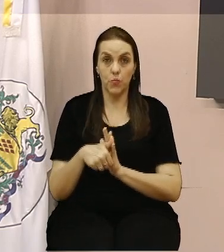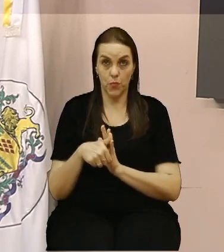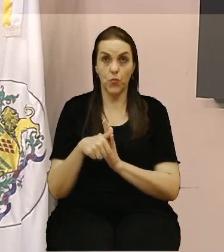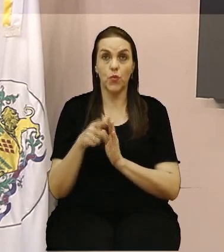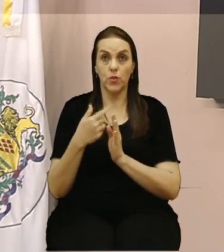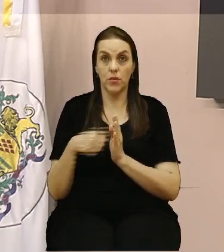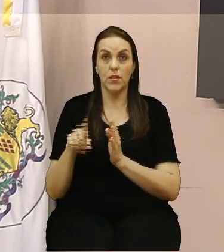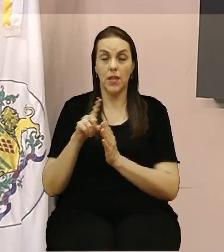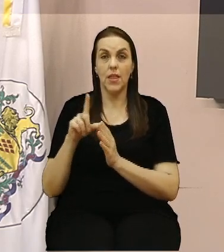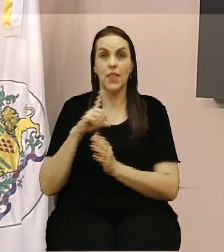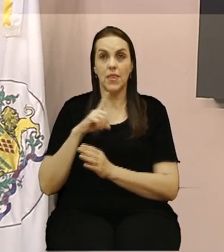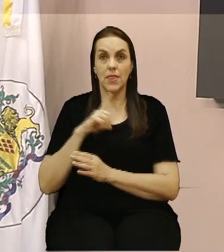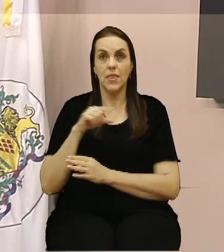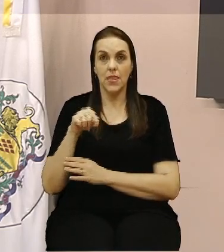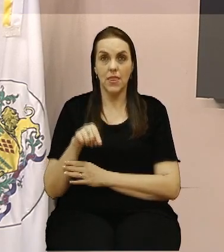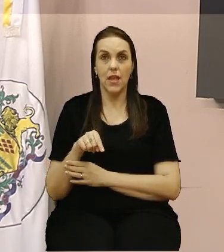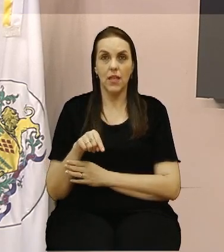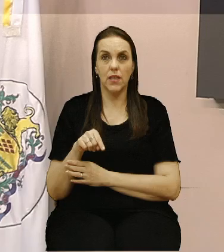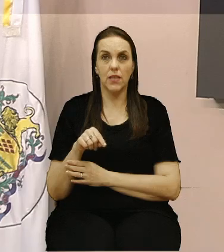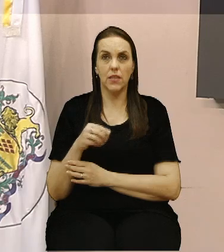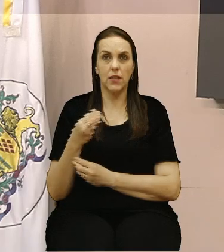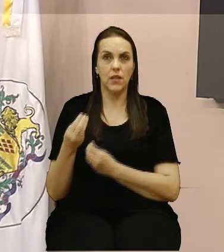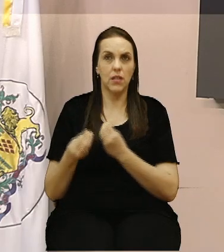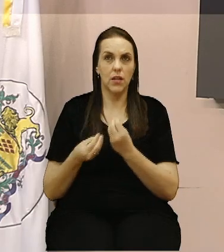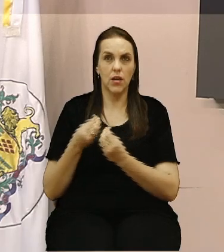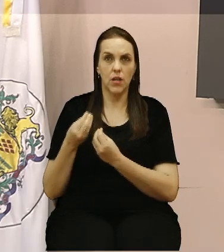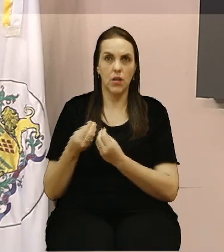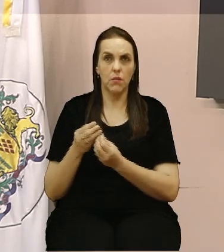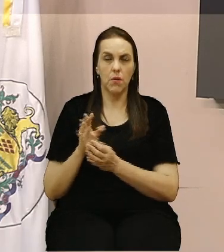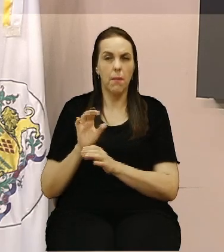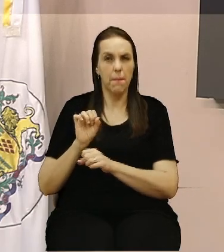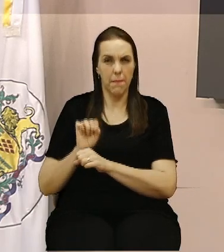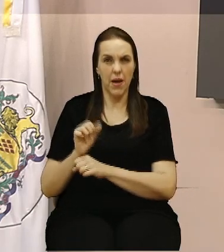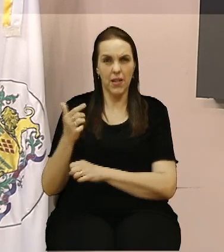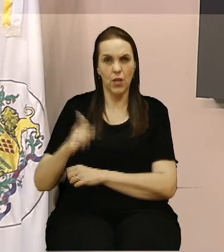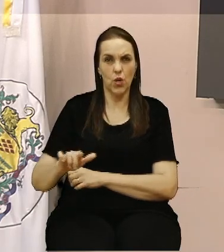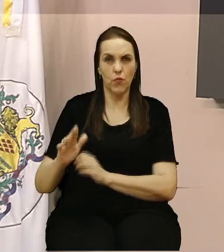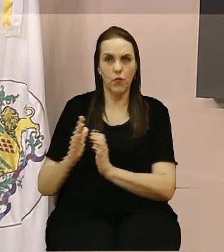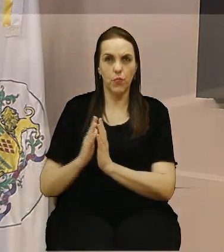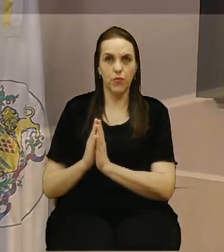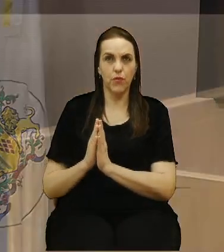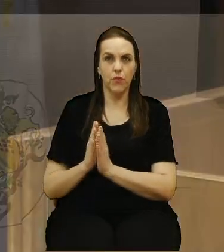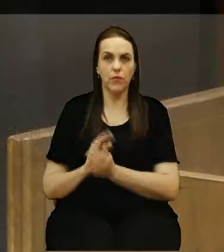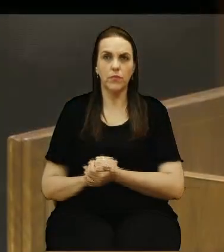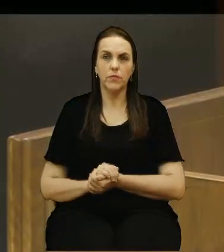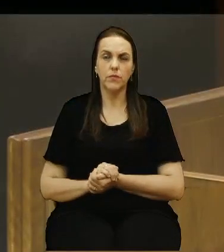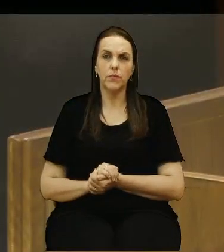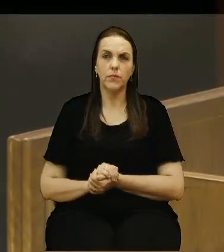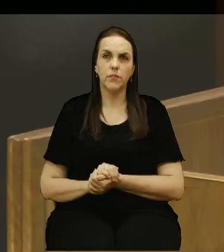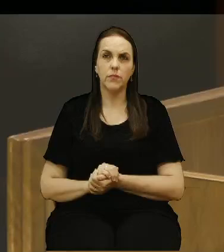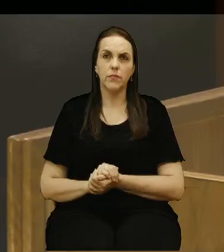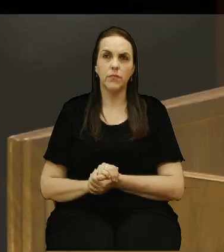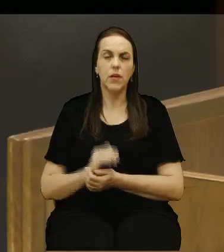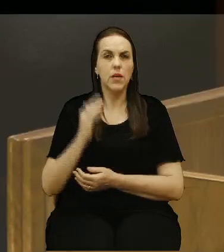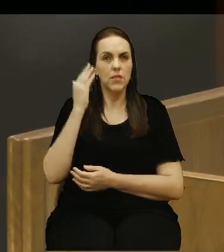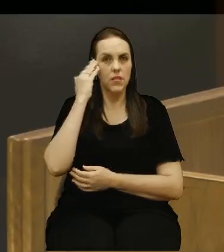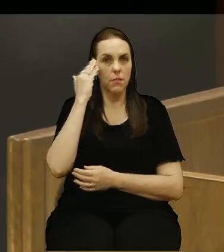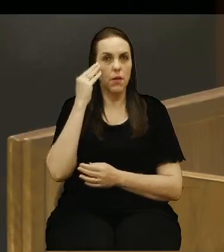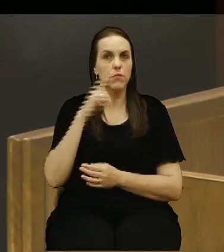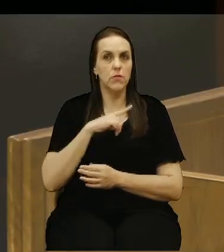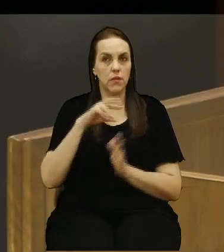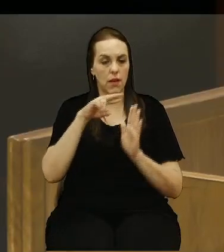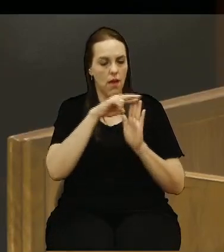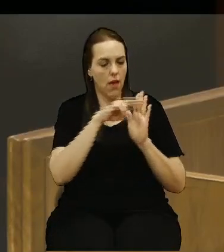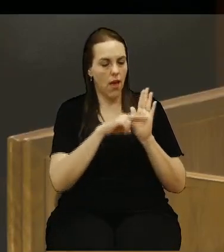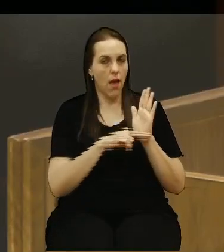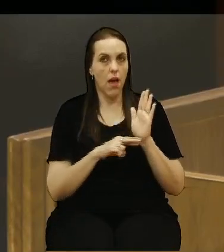são remetidos ao canil. Então, mais uma vez, para, por favor. Muito bem. Nós sabemos que tem um regramento no canil